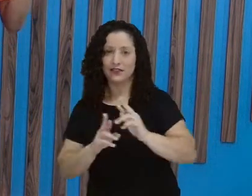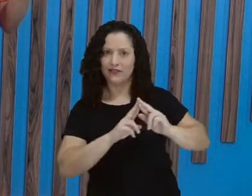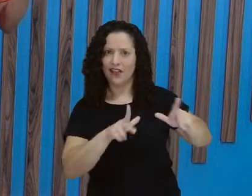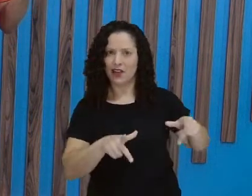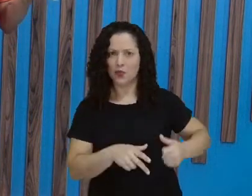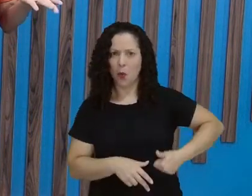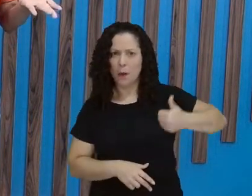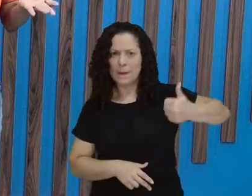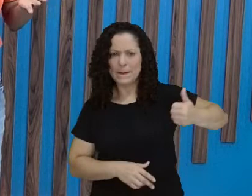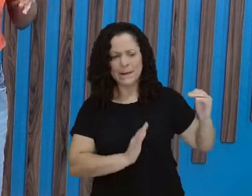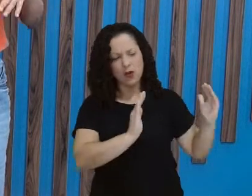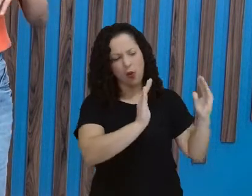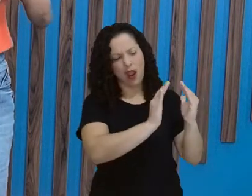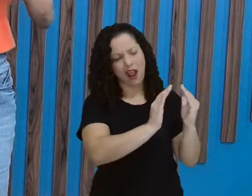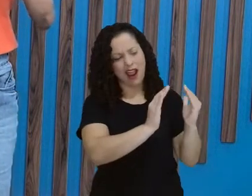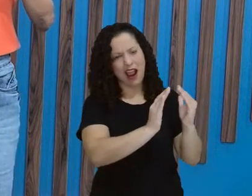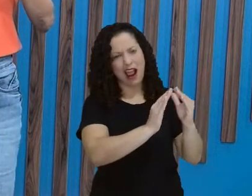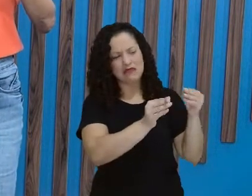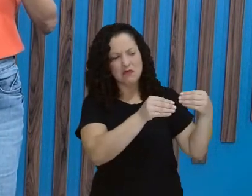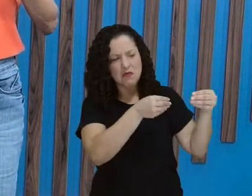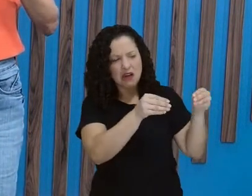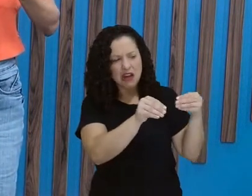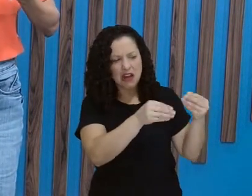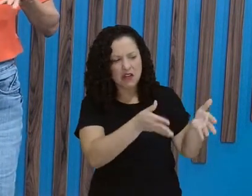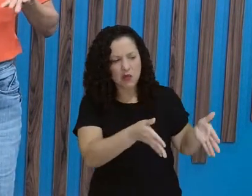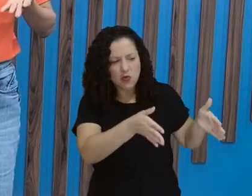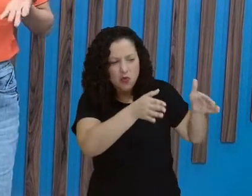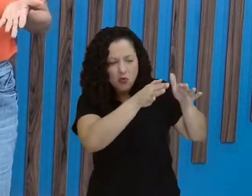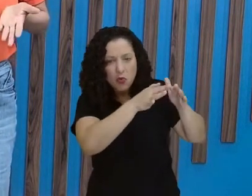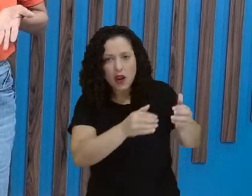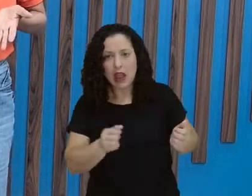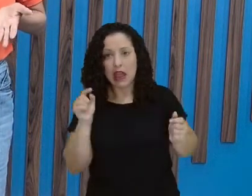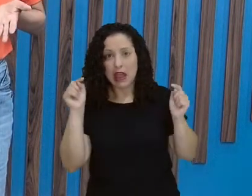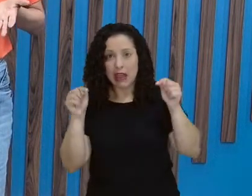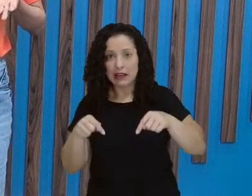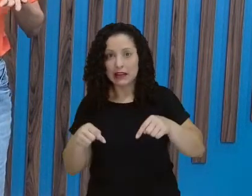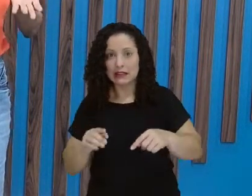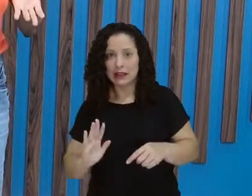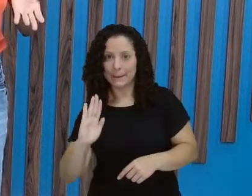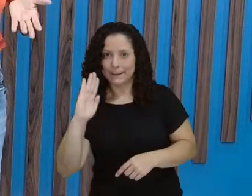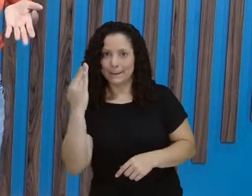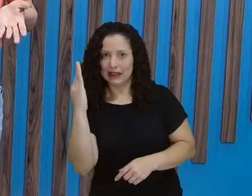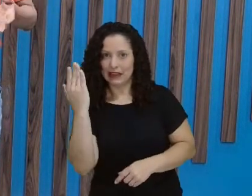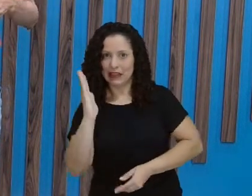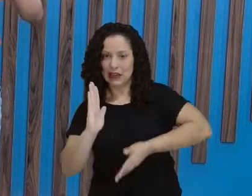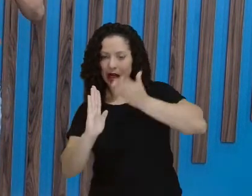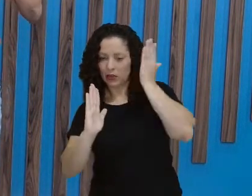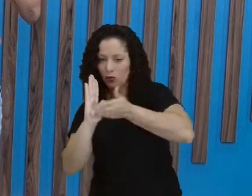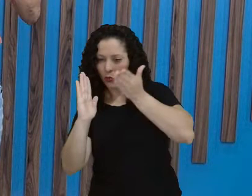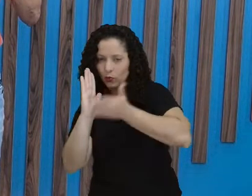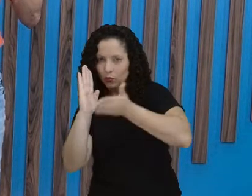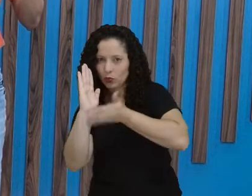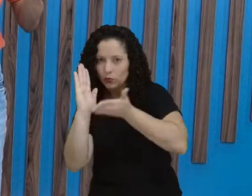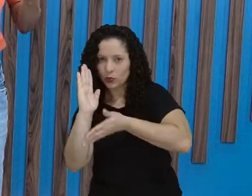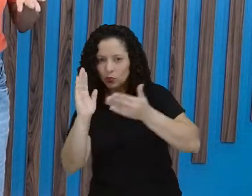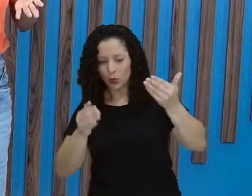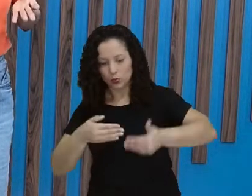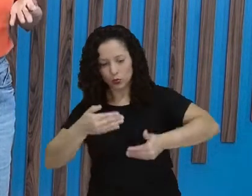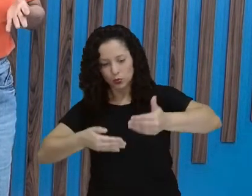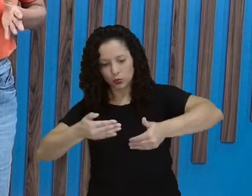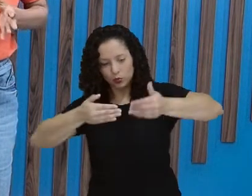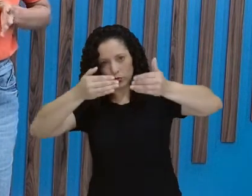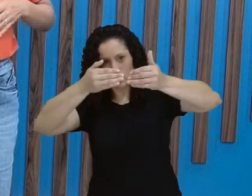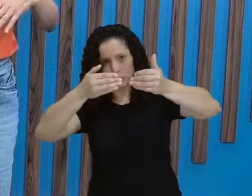a casa de palha, a outra fez a casa com gravetos de madeira, não é? Com pedacinhos